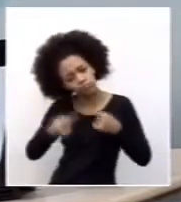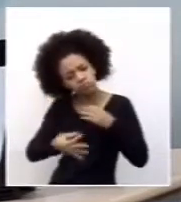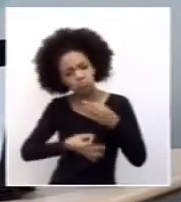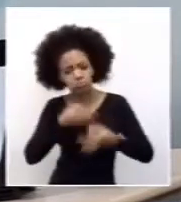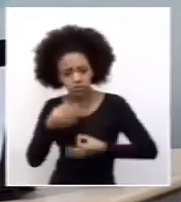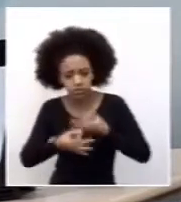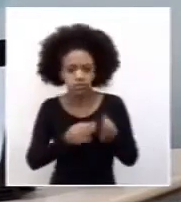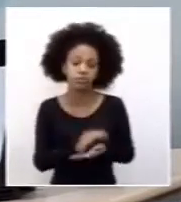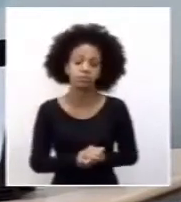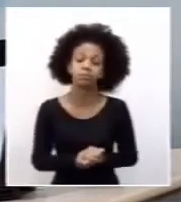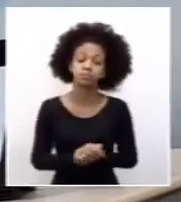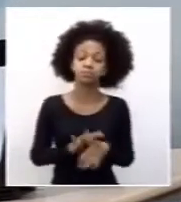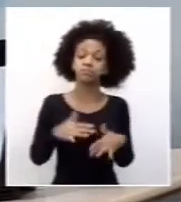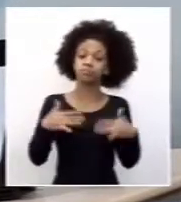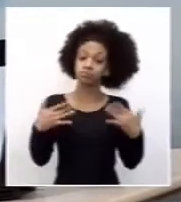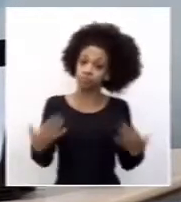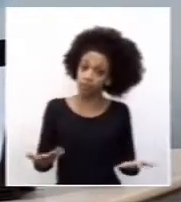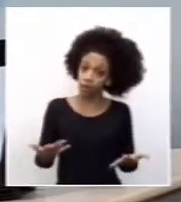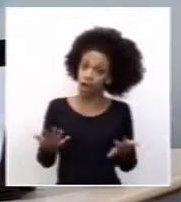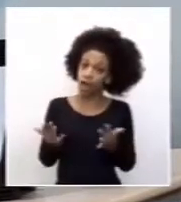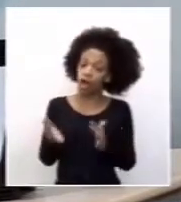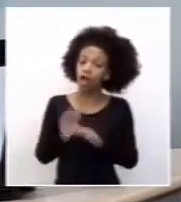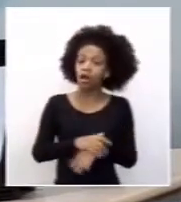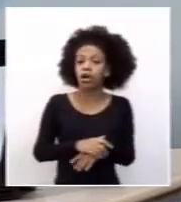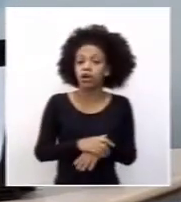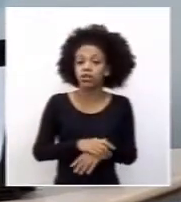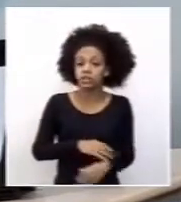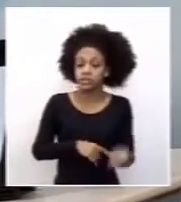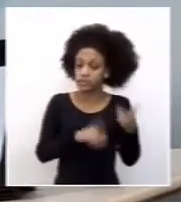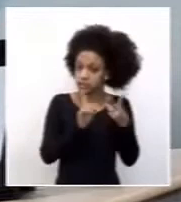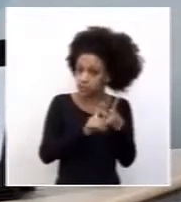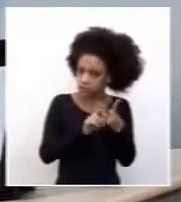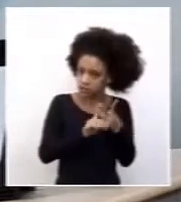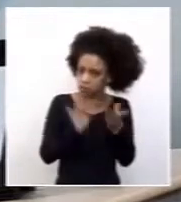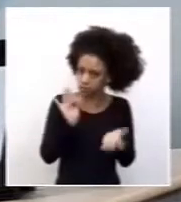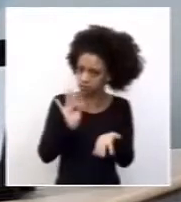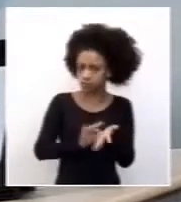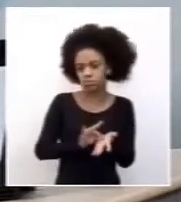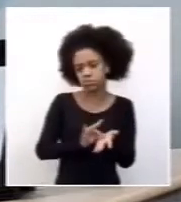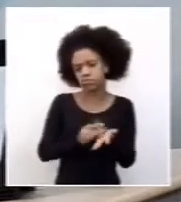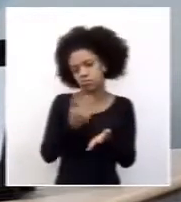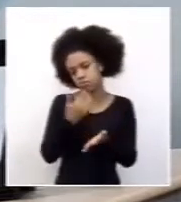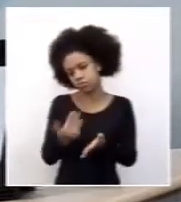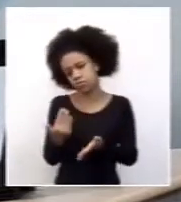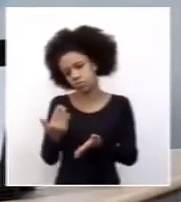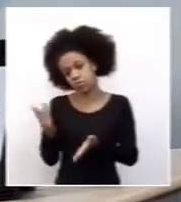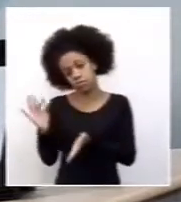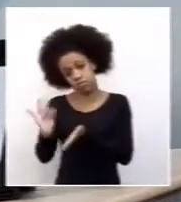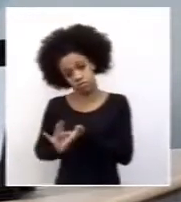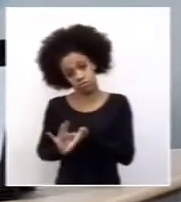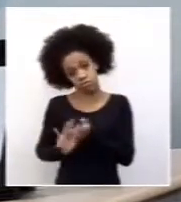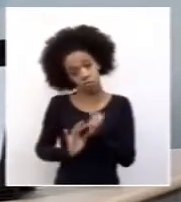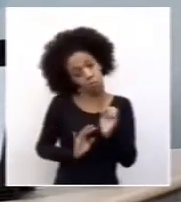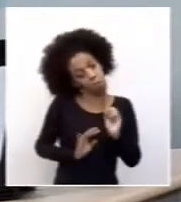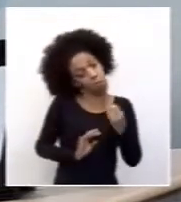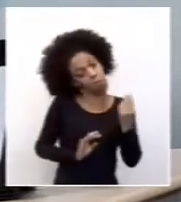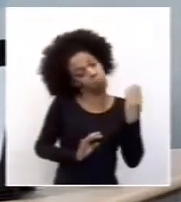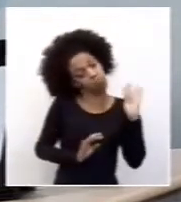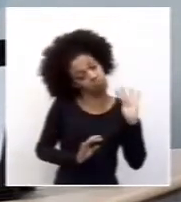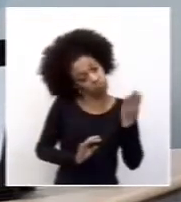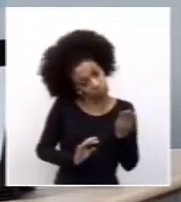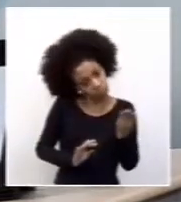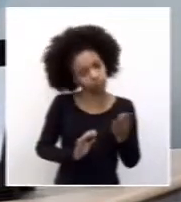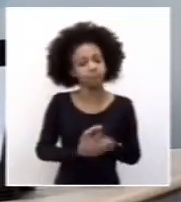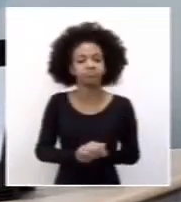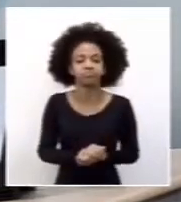bordo. Tá? Então, após essa segunda afirmação, né, pedimos que concordasse com o verdadeiro ou, né, não concordasse como